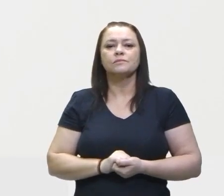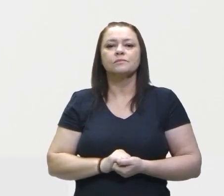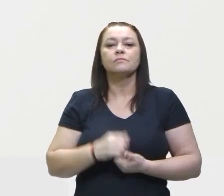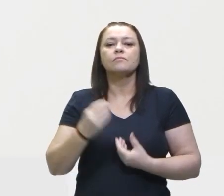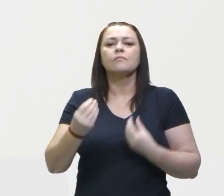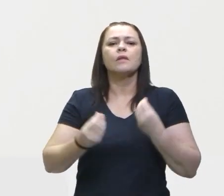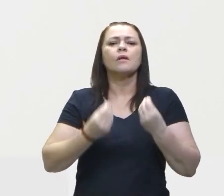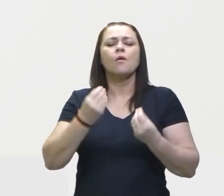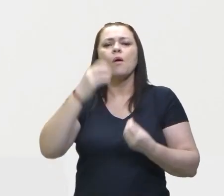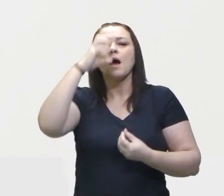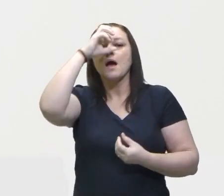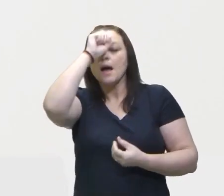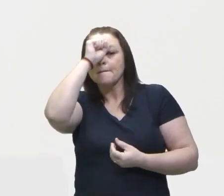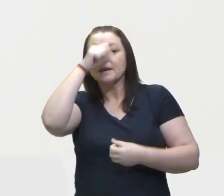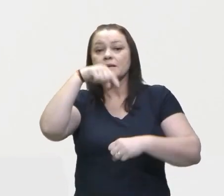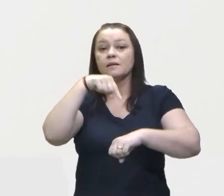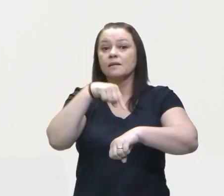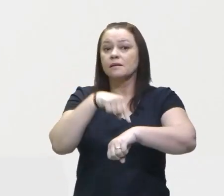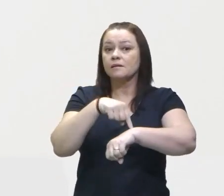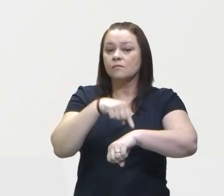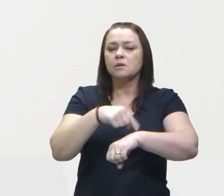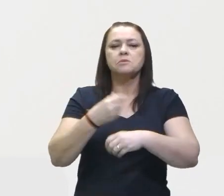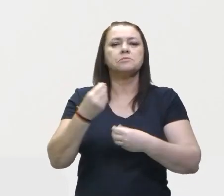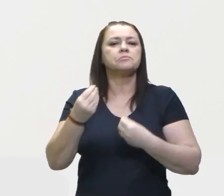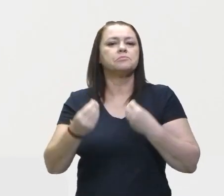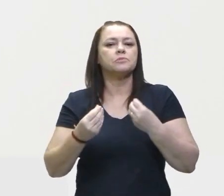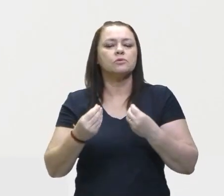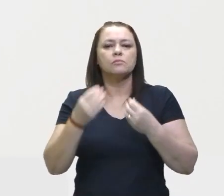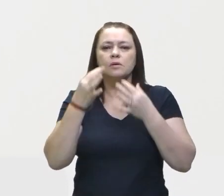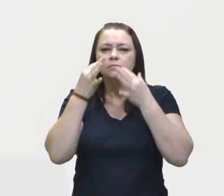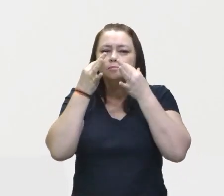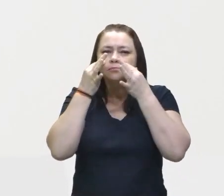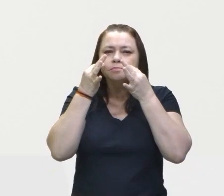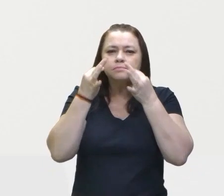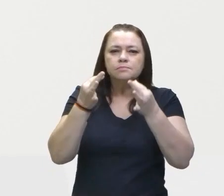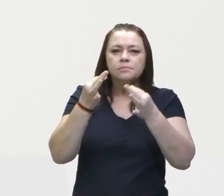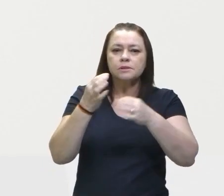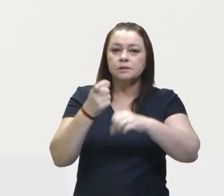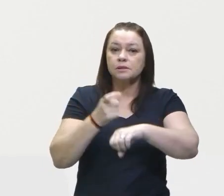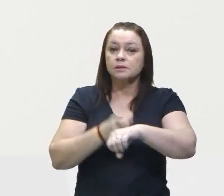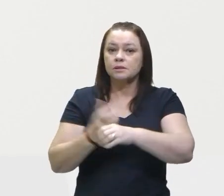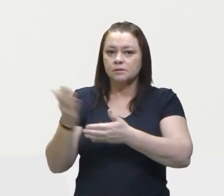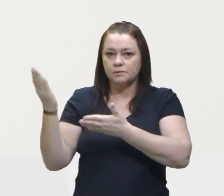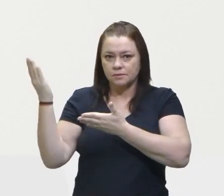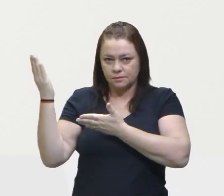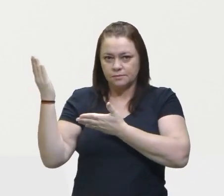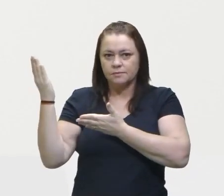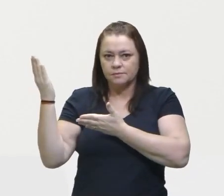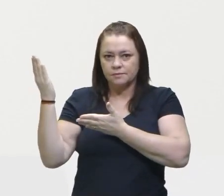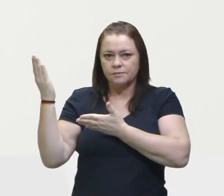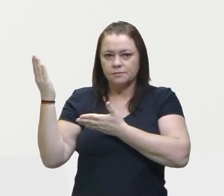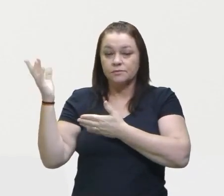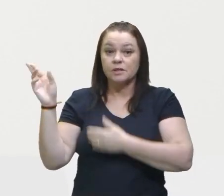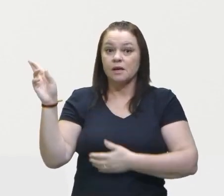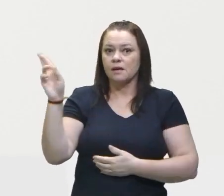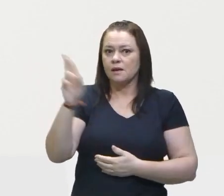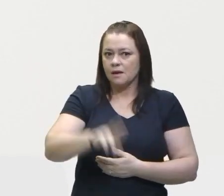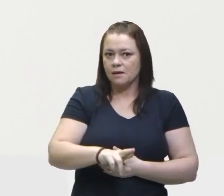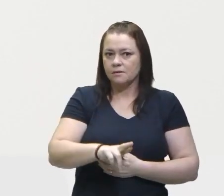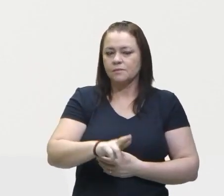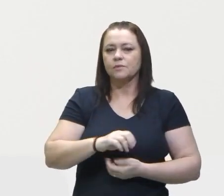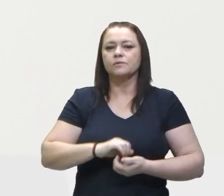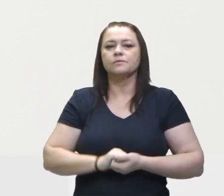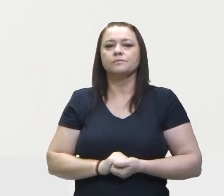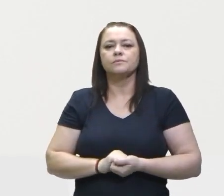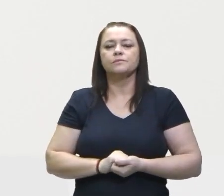aprendendo as horas. Olha só. Observe o relógio abaixo e responda.